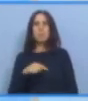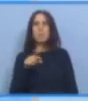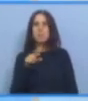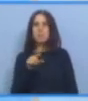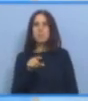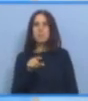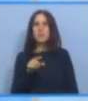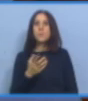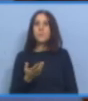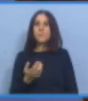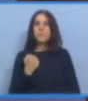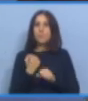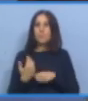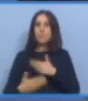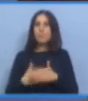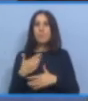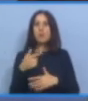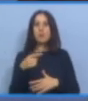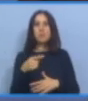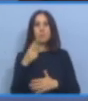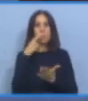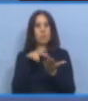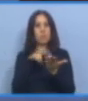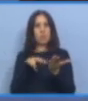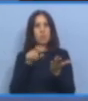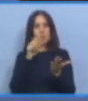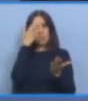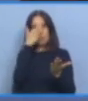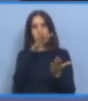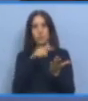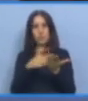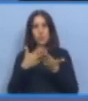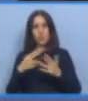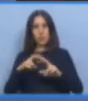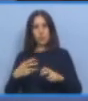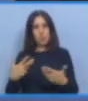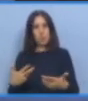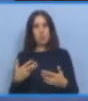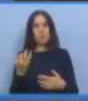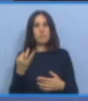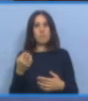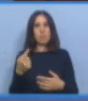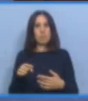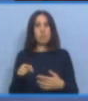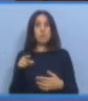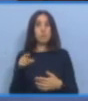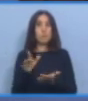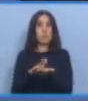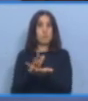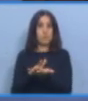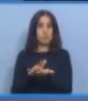de trabalho e a leitura que possa ser feita do estudo e agora também do